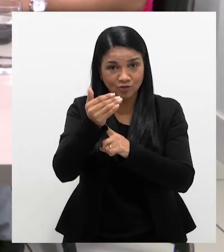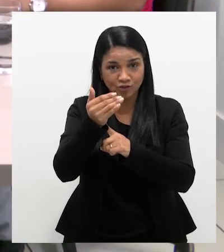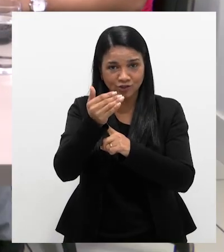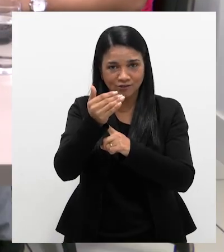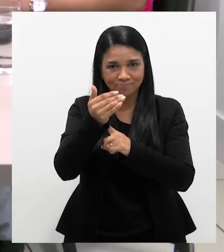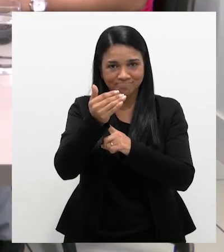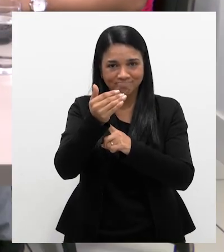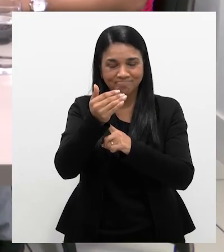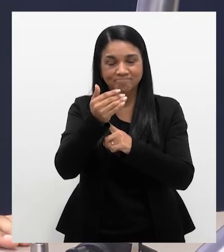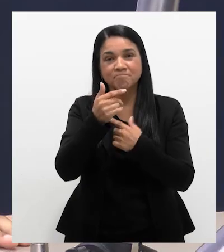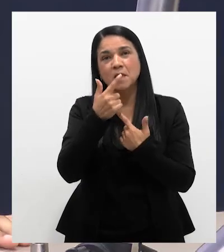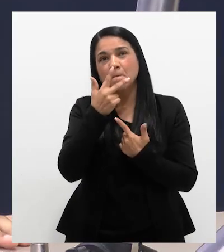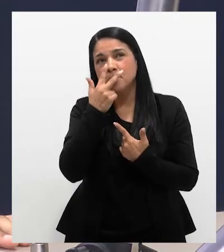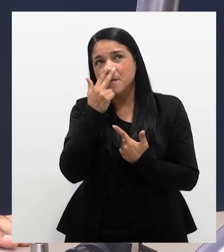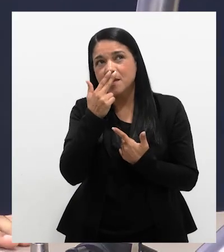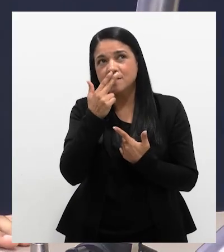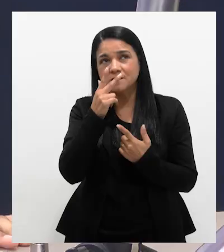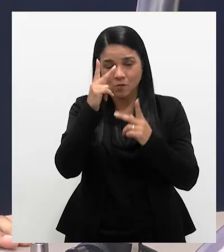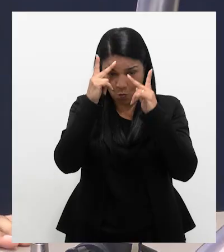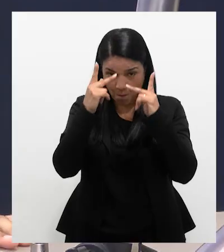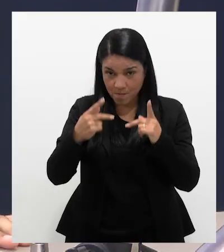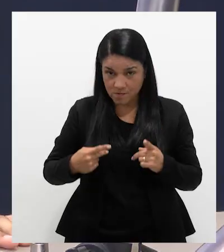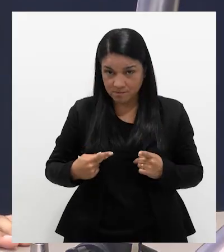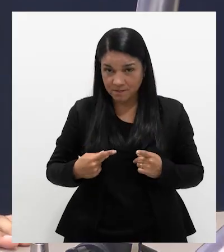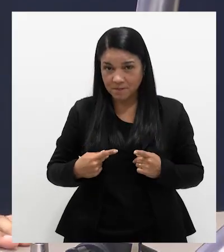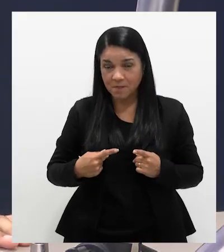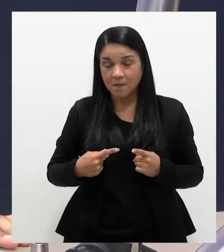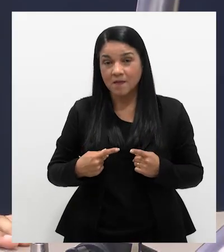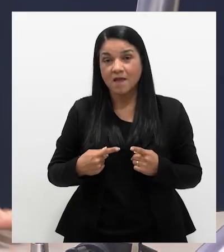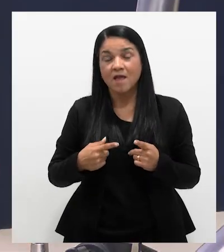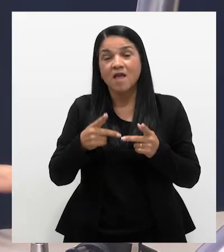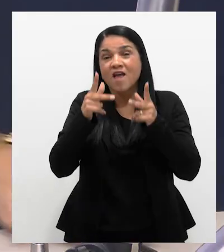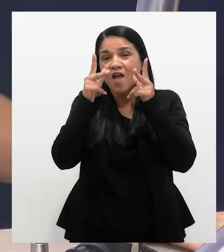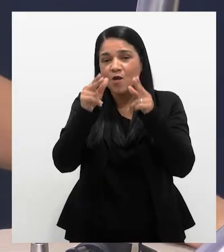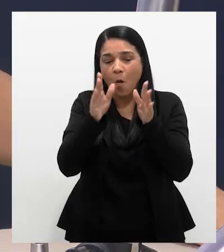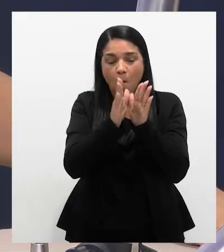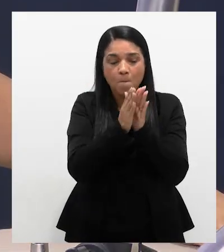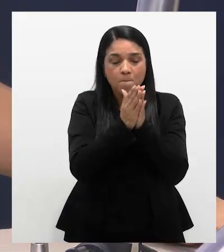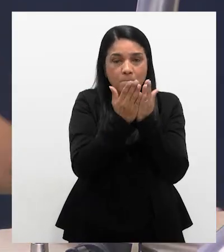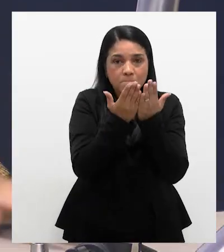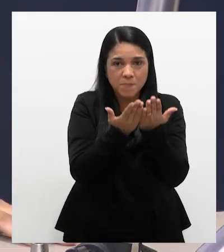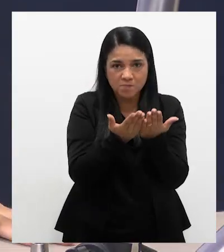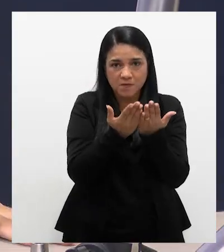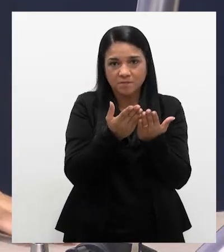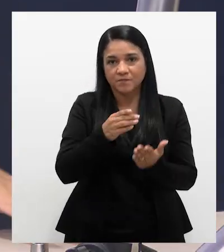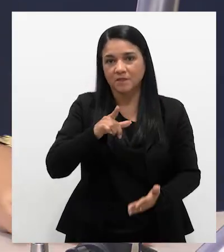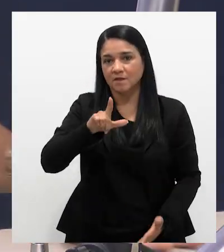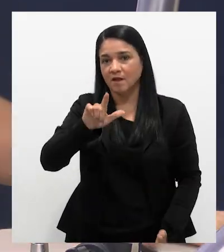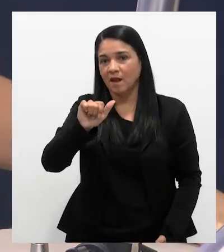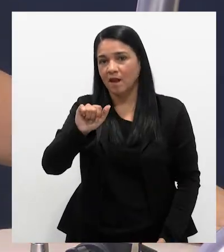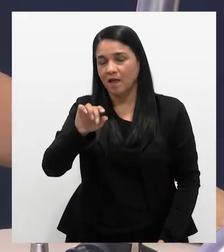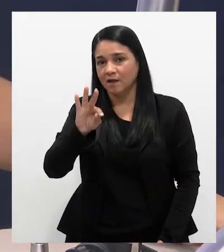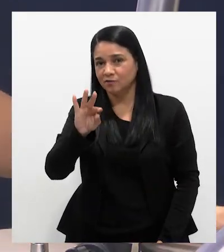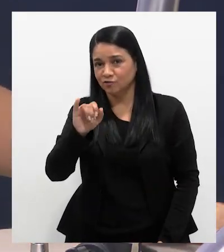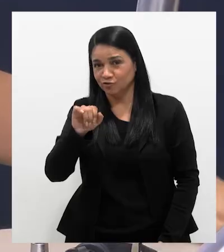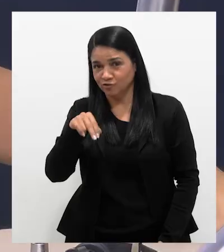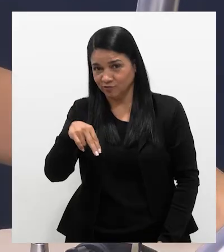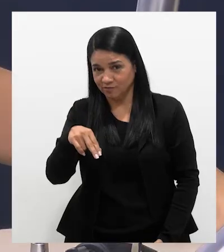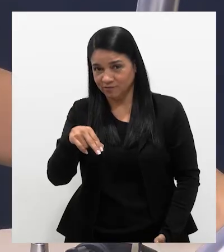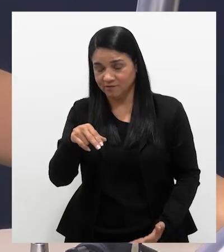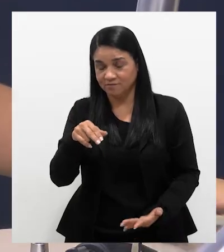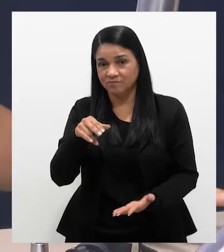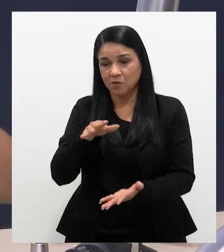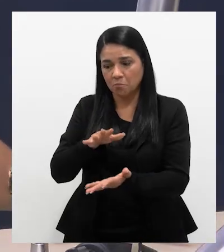é como se você pegasse a Bíblia de latim e colocasse ela na linguagem do povo ali, daquela